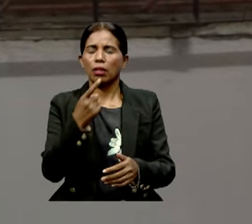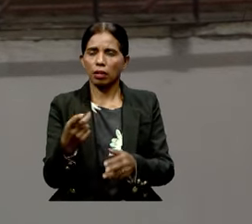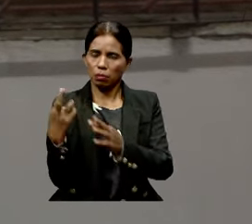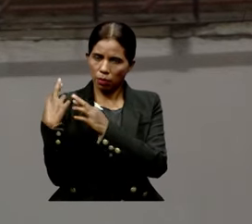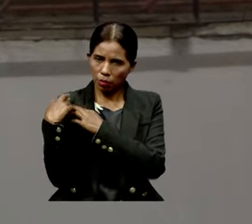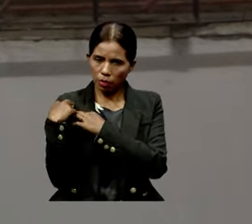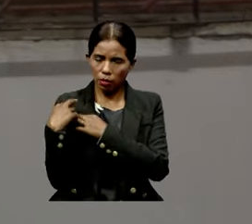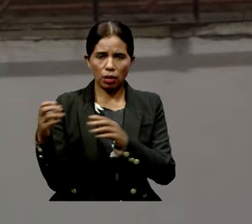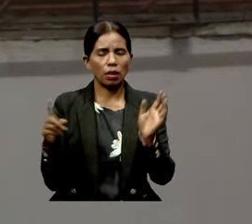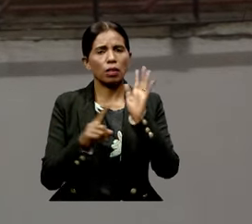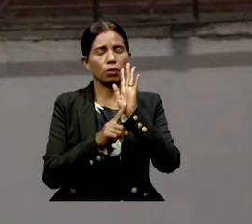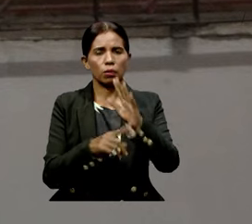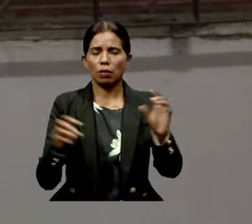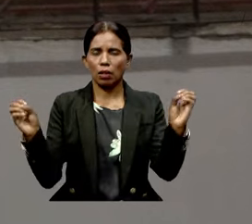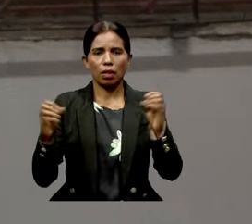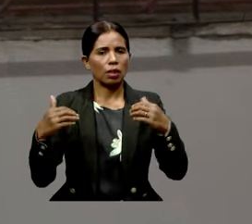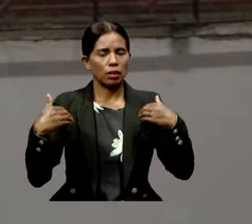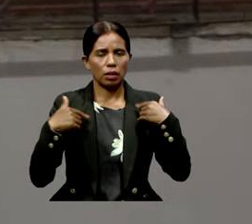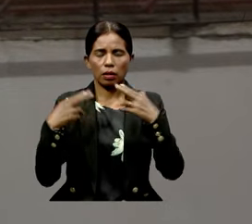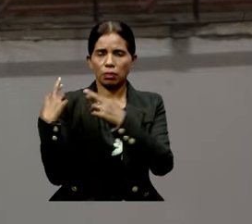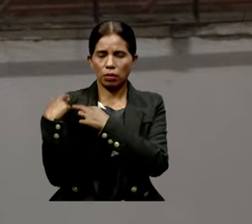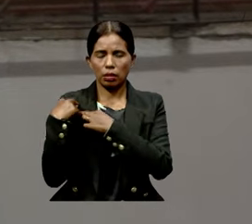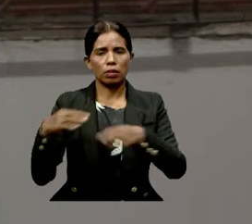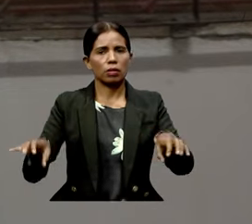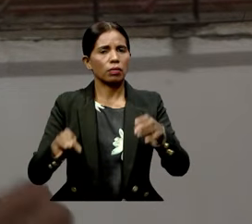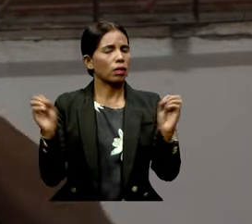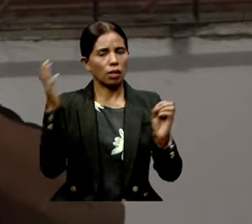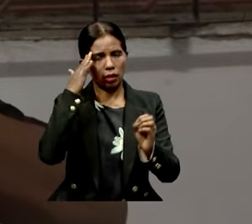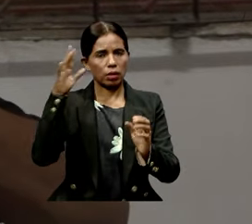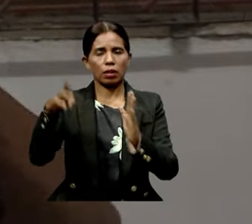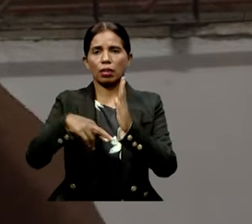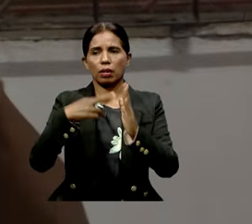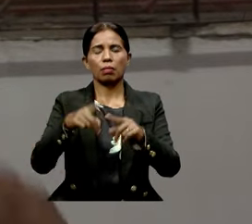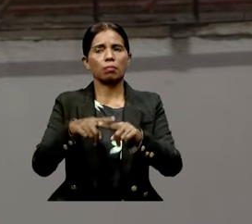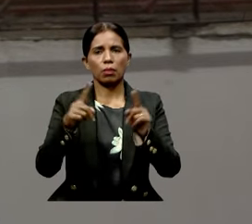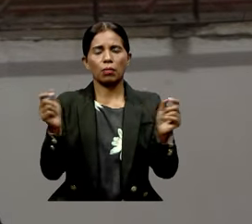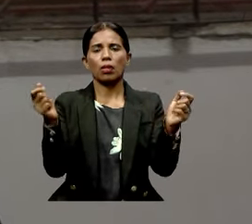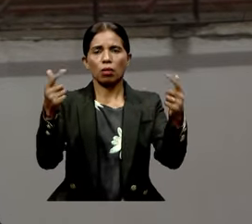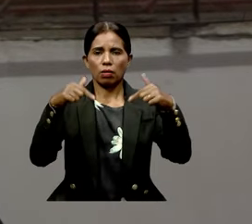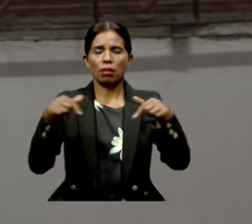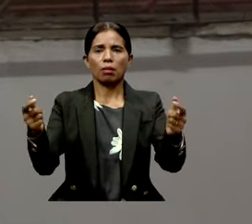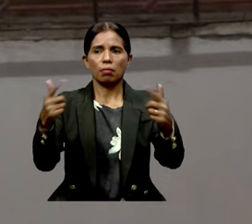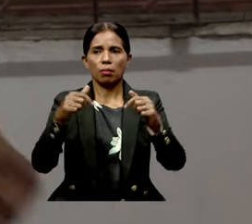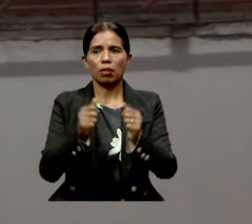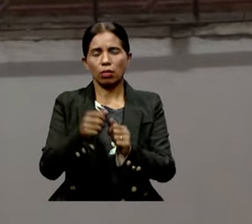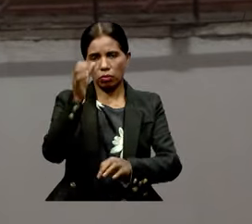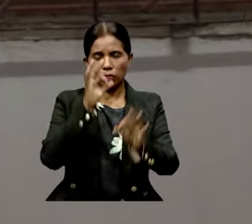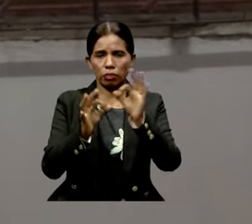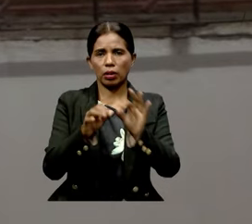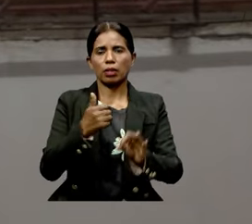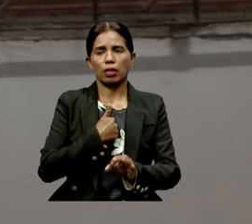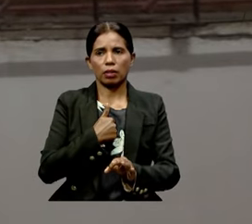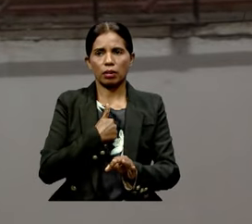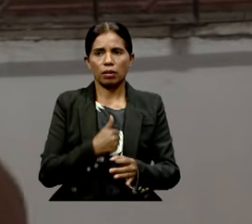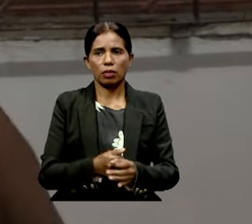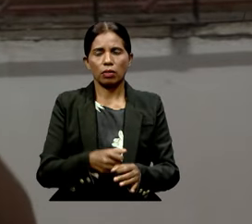du incapacidade. Ne ala hatene regra, ne ala hatene sara mai be mai ho confiança de. Fiar